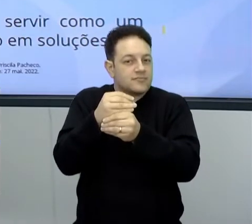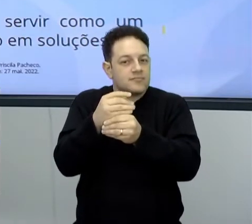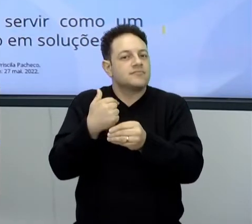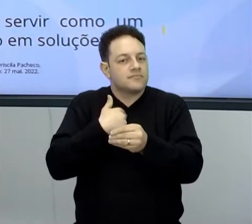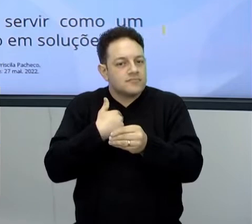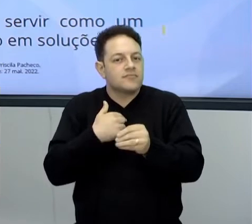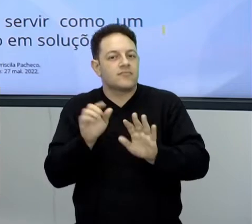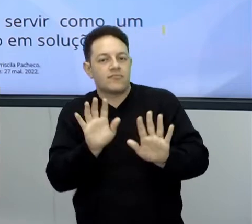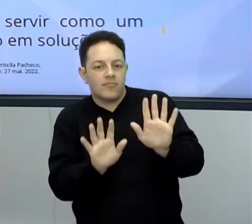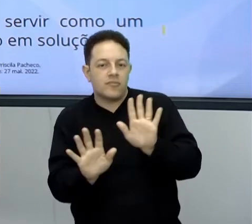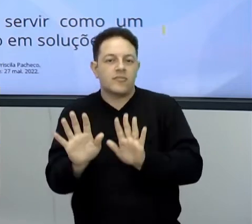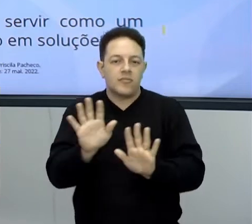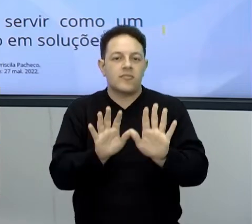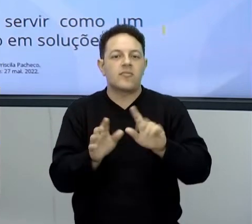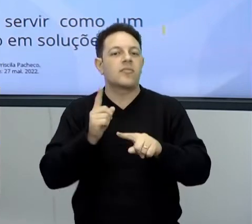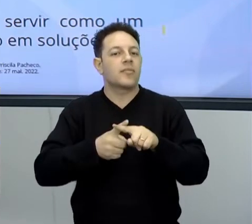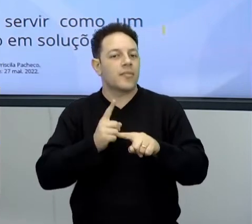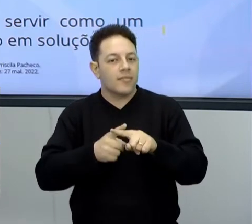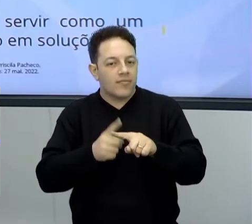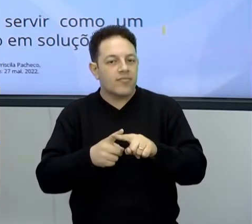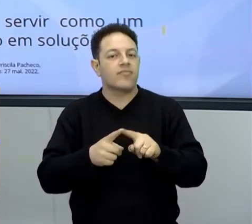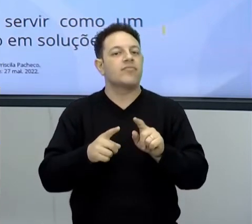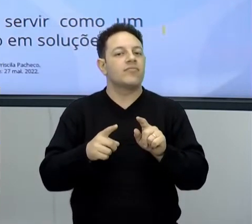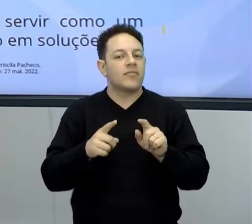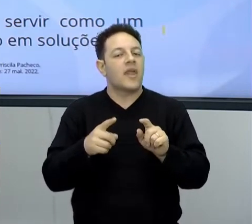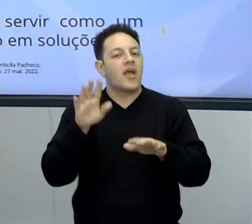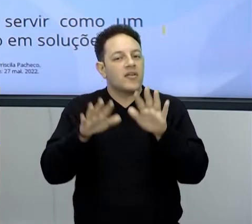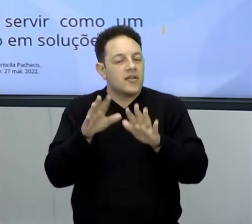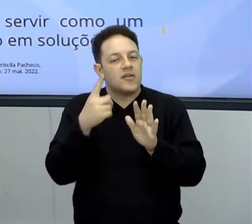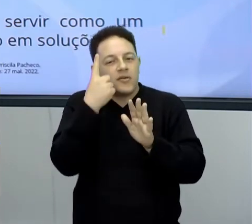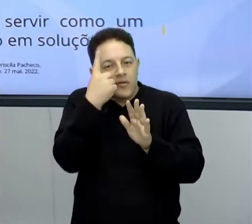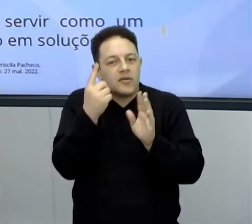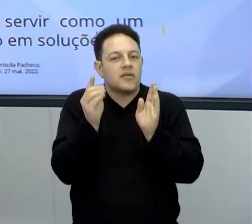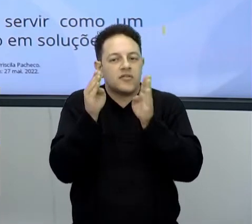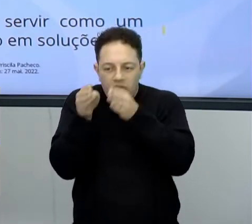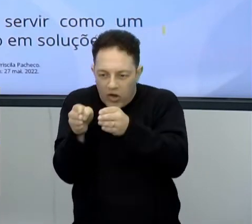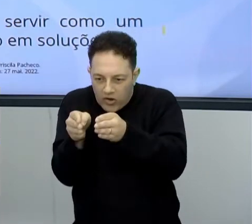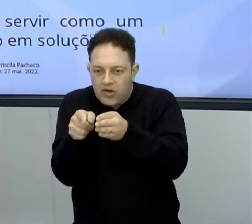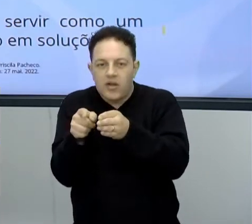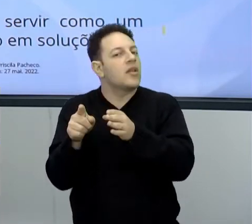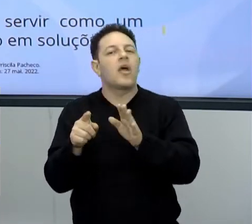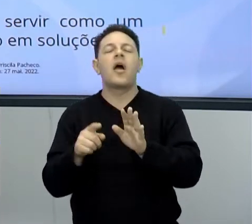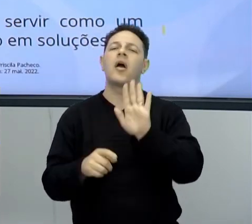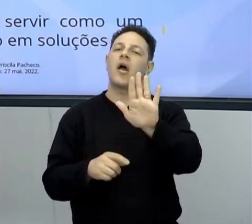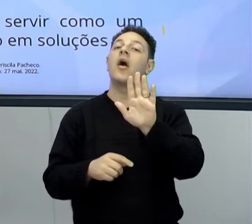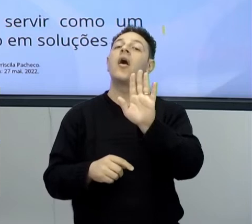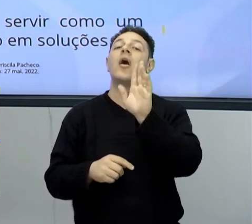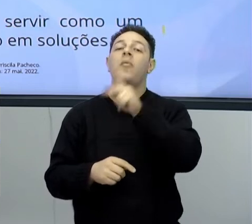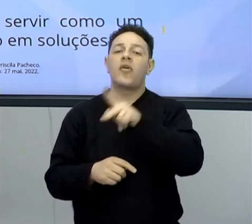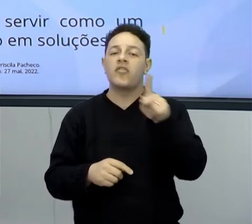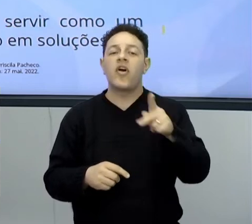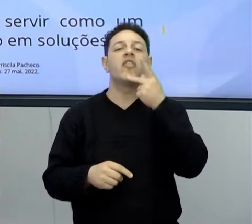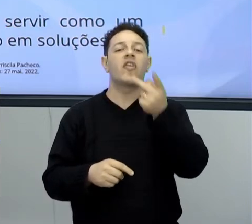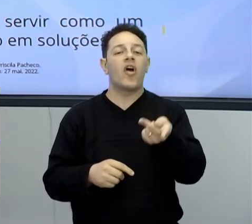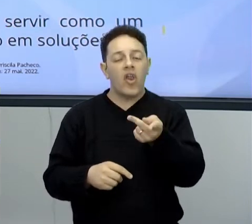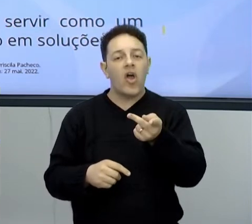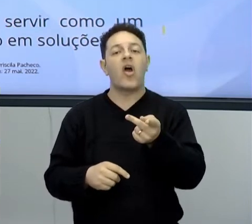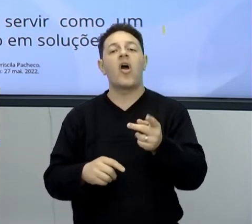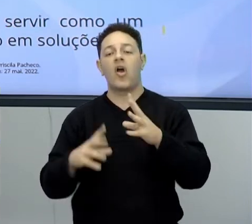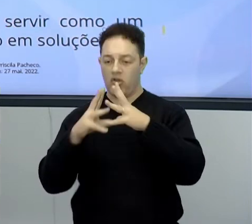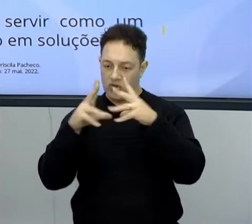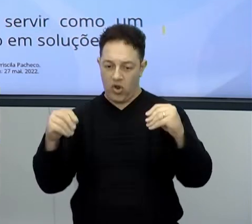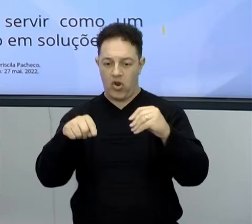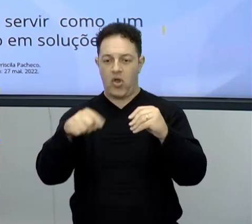um pouco de cuidado assim com os alunos, porque às vezes eles focam só numa coisinha que a gente falou, né? Ah, mas a professora falou que o jornalismo de soluções vai